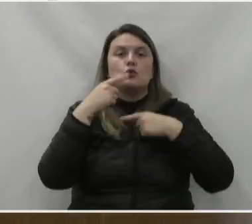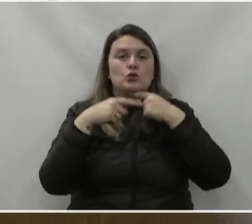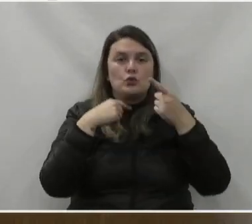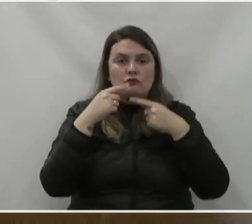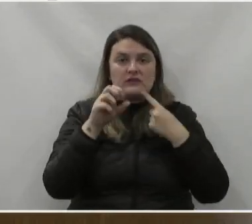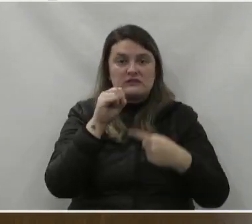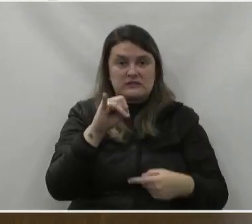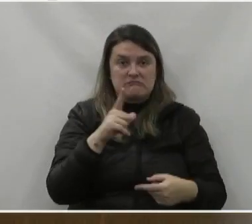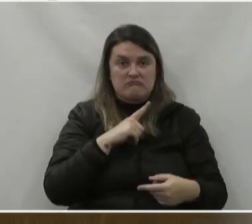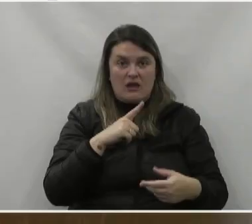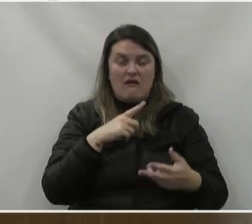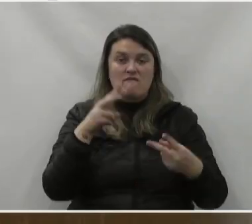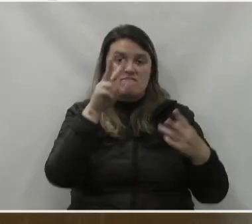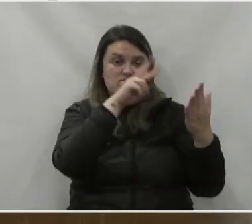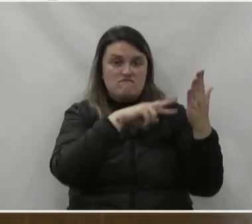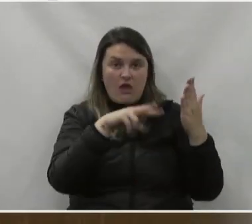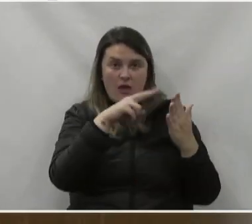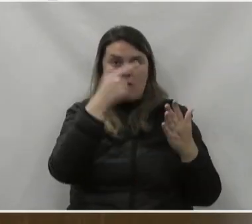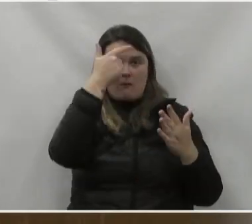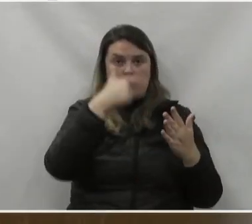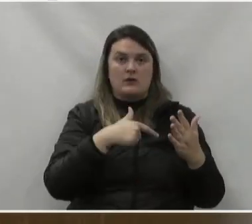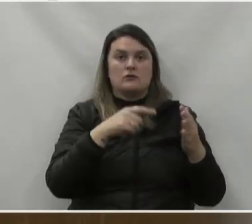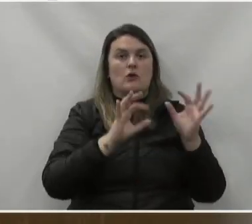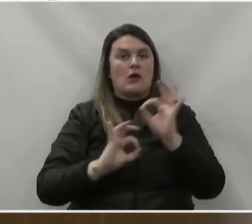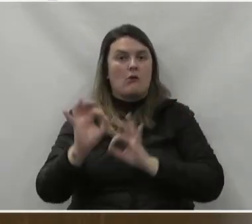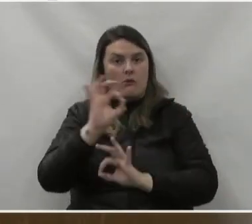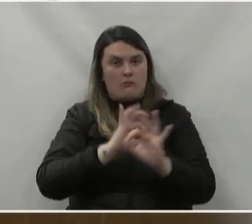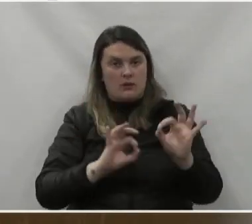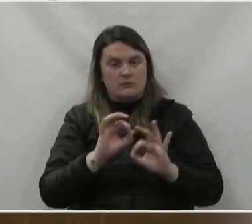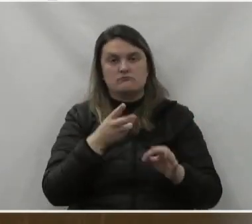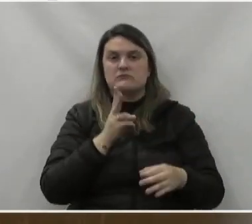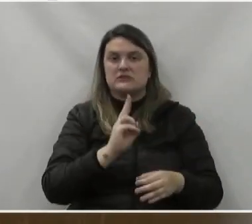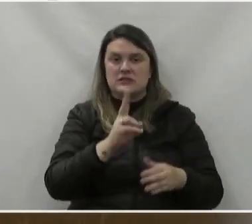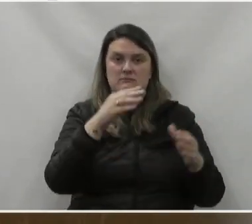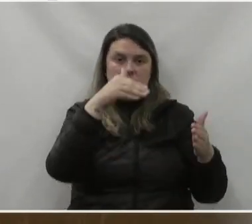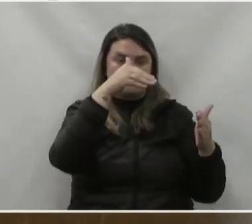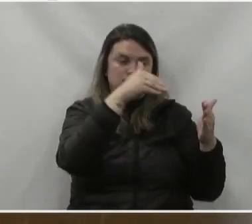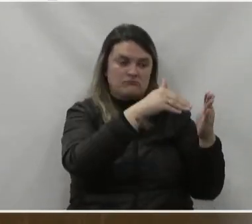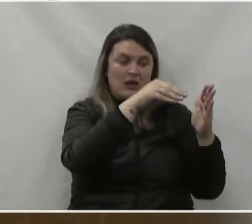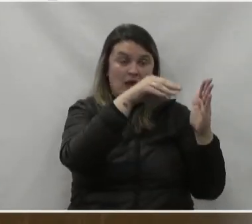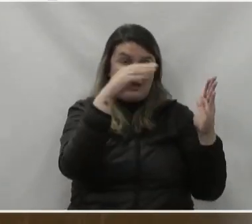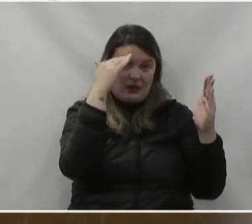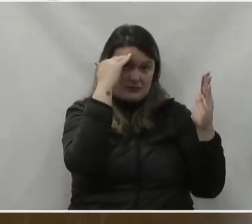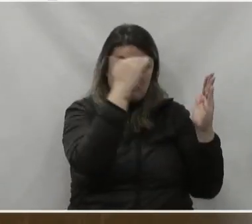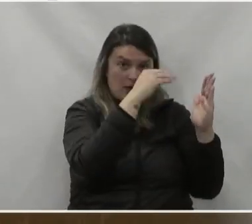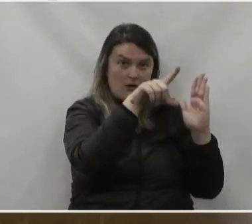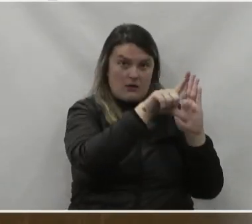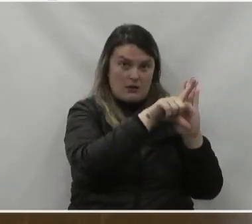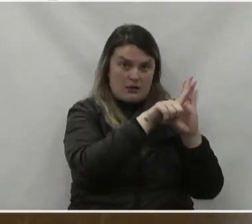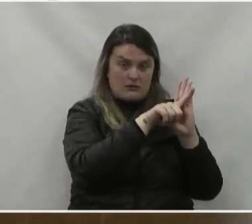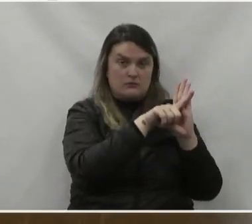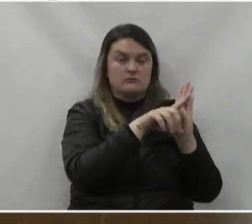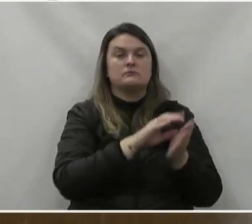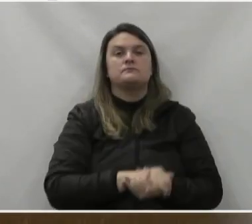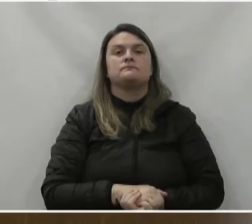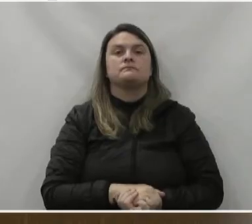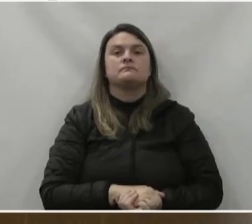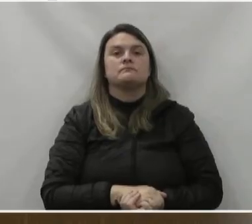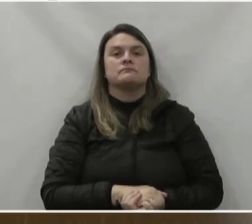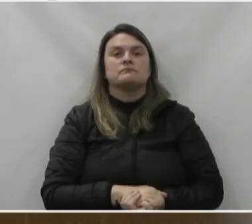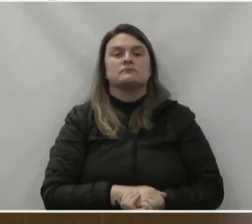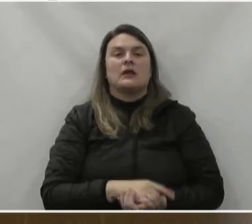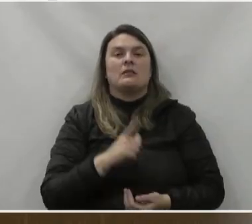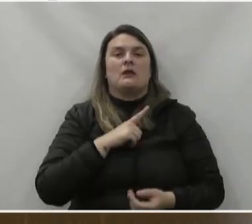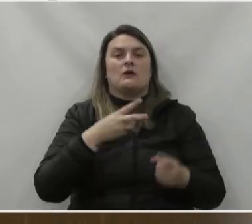dúvidas, rever procedimentos e aprimorar rotinas, sempre dentro da lei e com respeito recíproco. Por fim, renovo